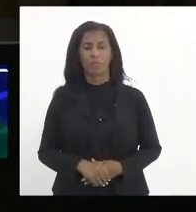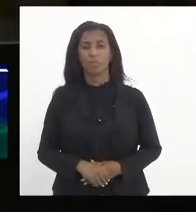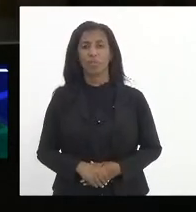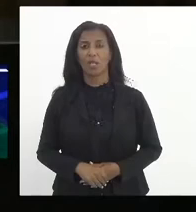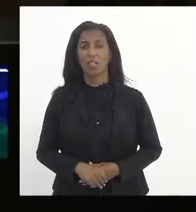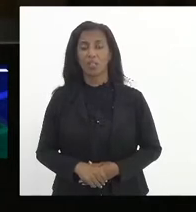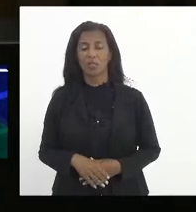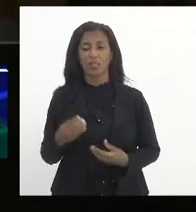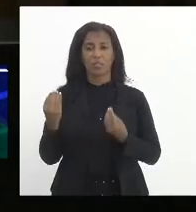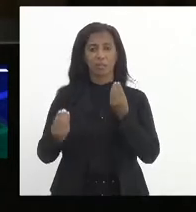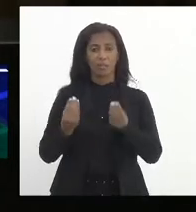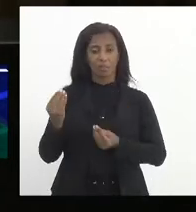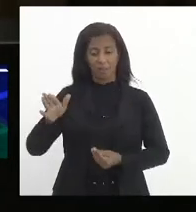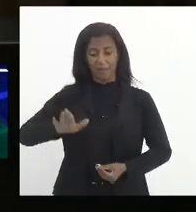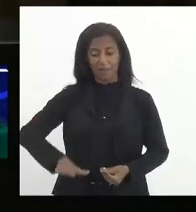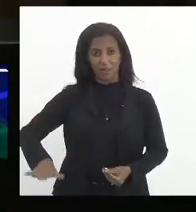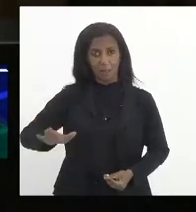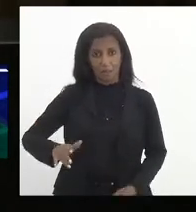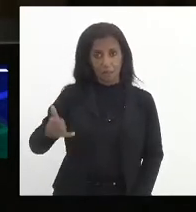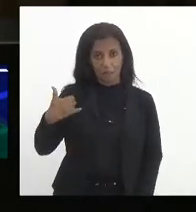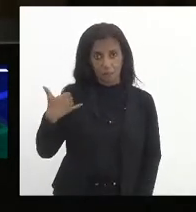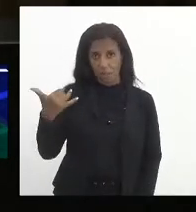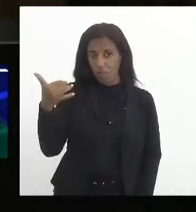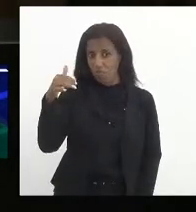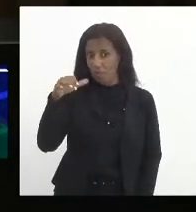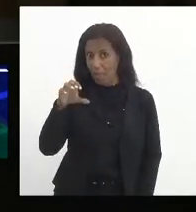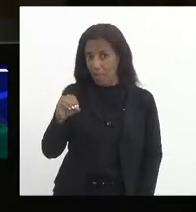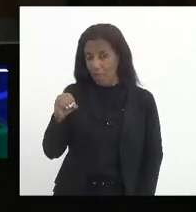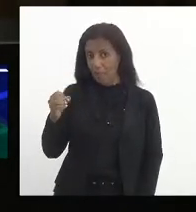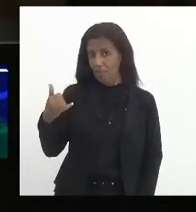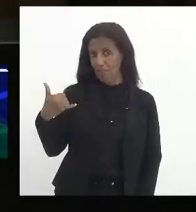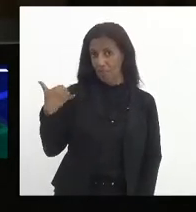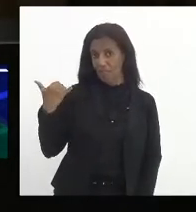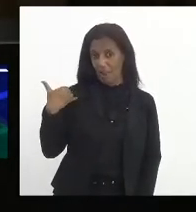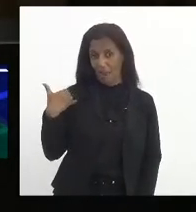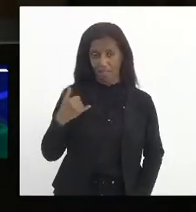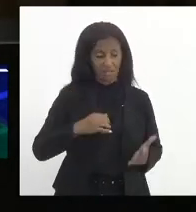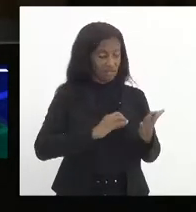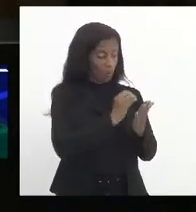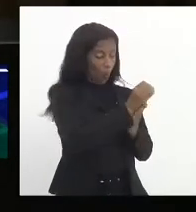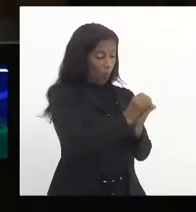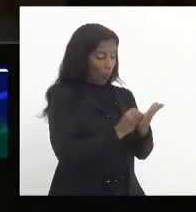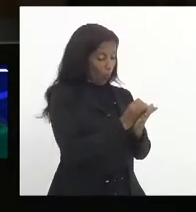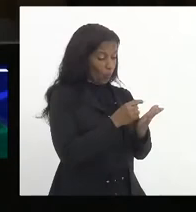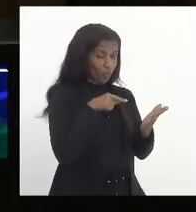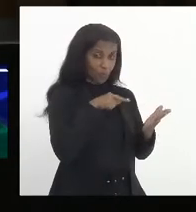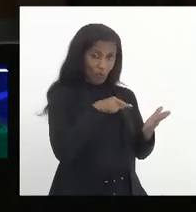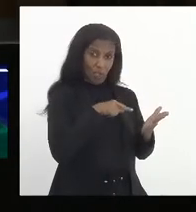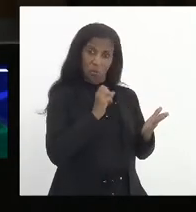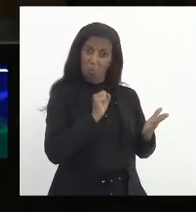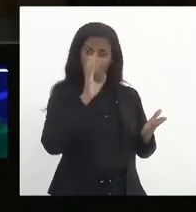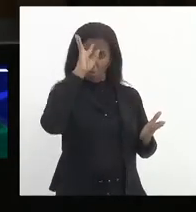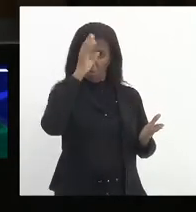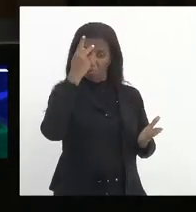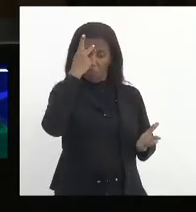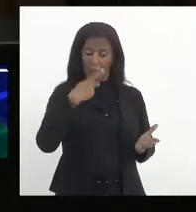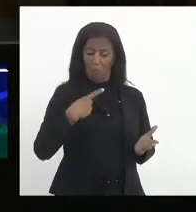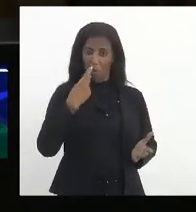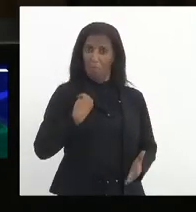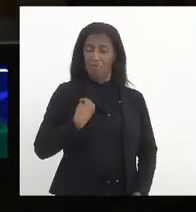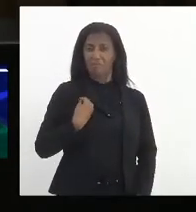é uma criança de 10 anos segundo o documento é capaz de tomar uma decisão responsável